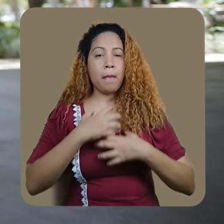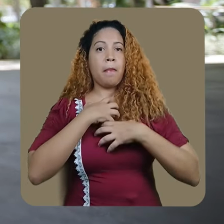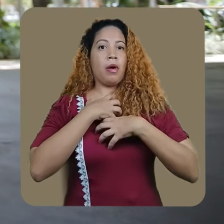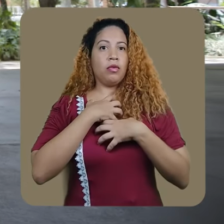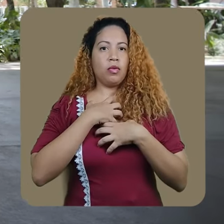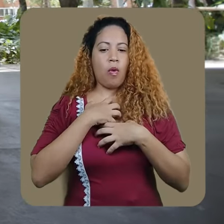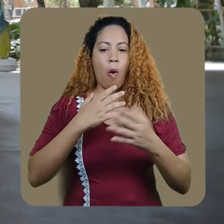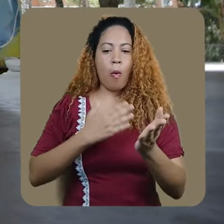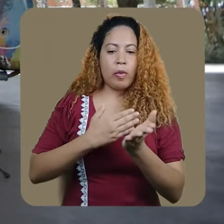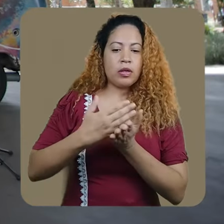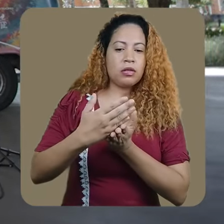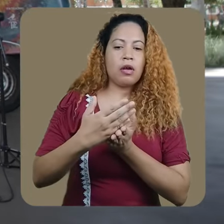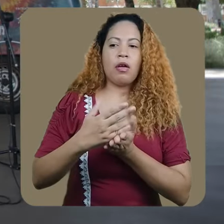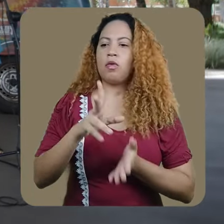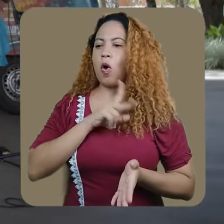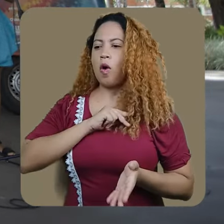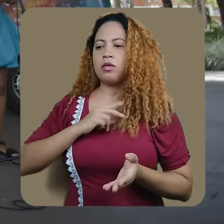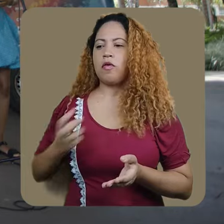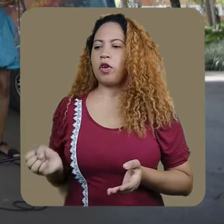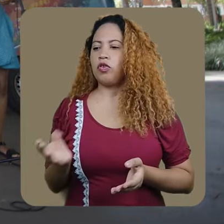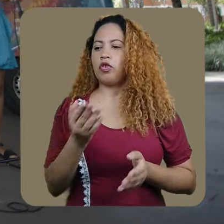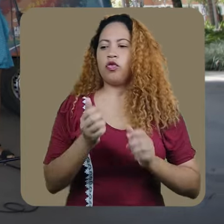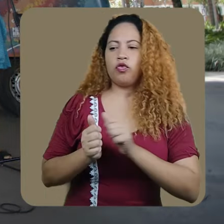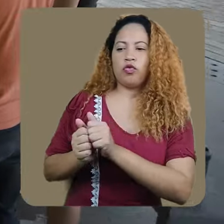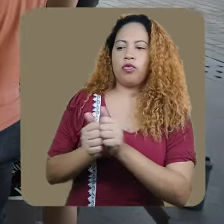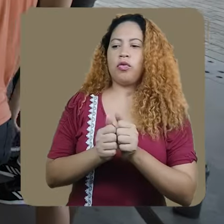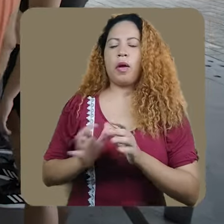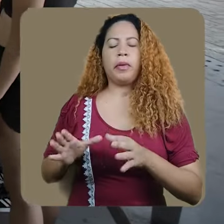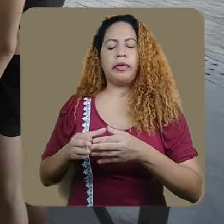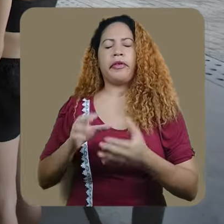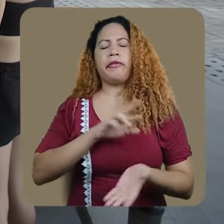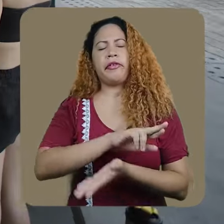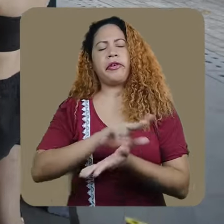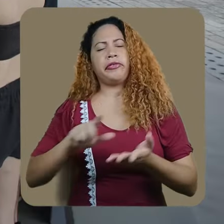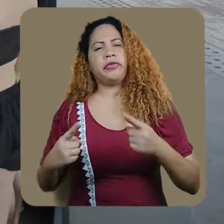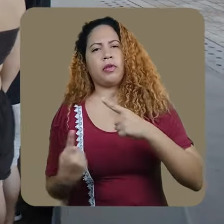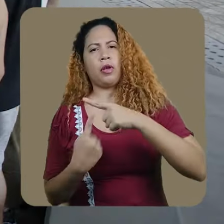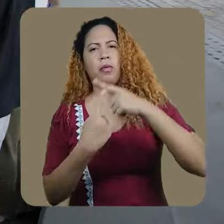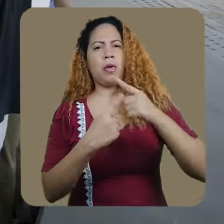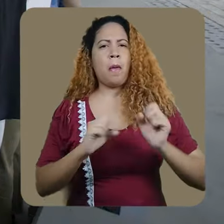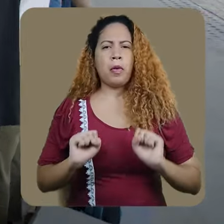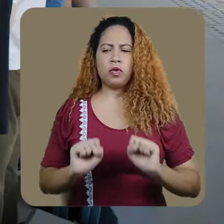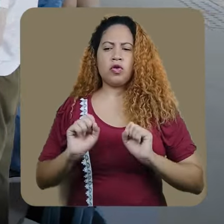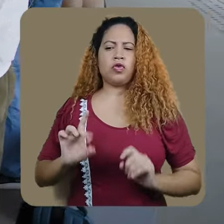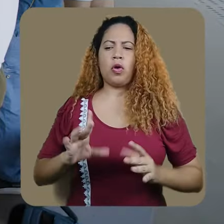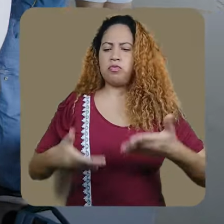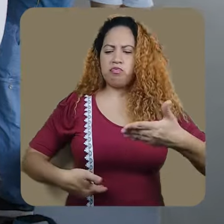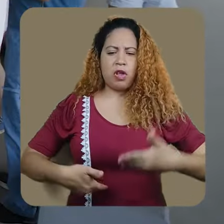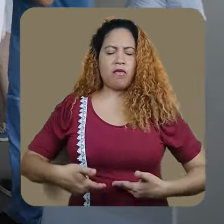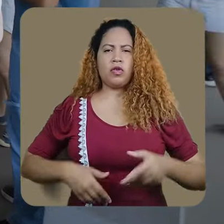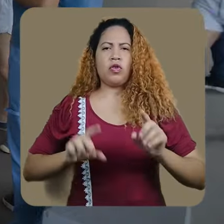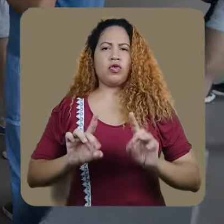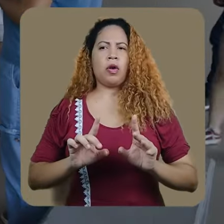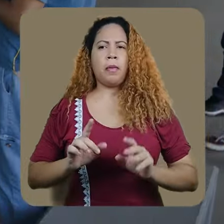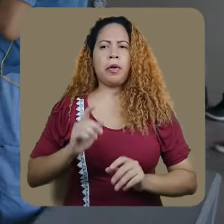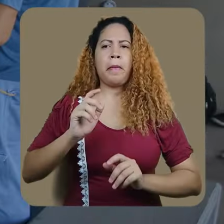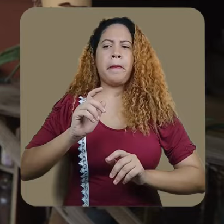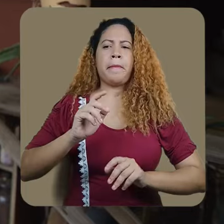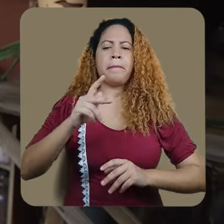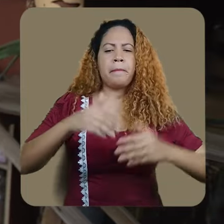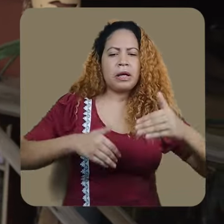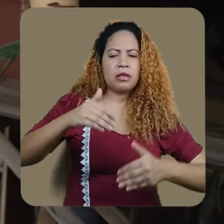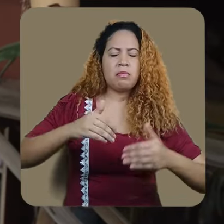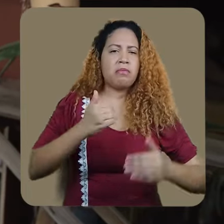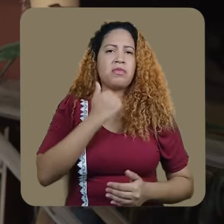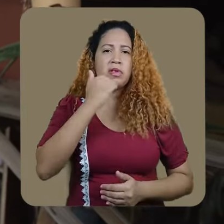Isso foi uma coisa que me impactou quando eu comecei a trabalhar com a banda e viajar com a banda, né? Existem vários tipos de banda, né? E você pode ir lá só prestar um serviço, você